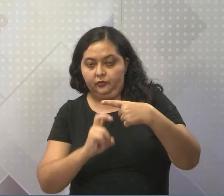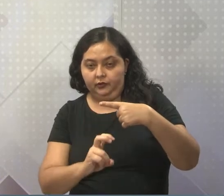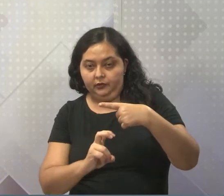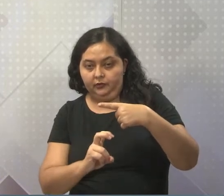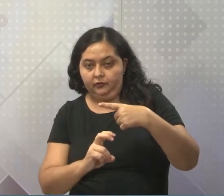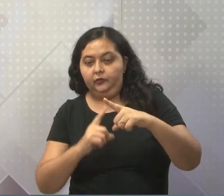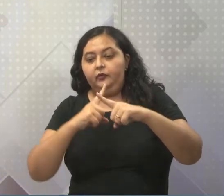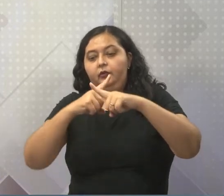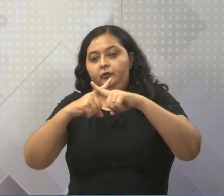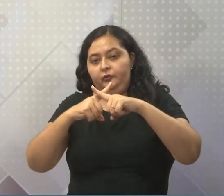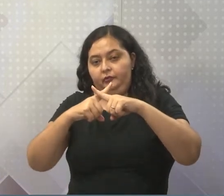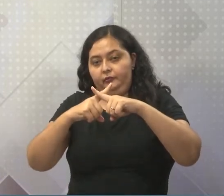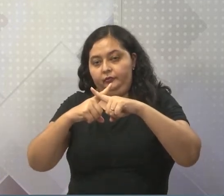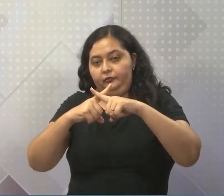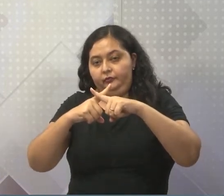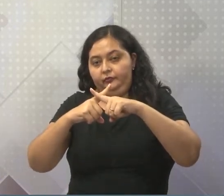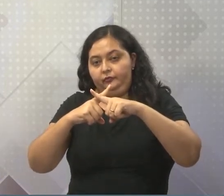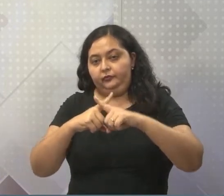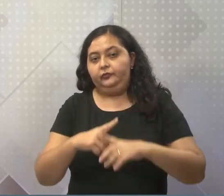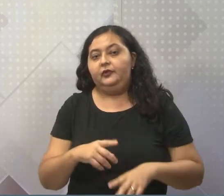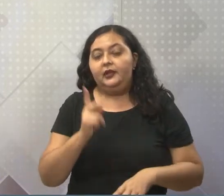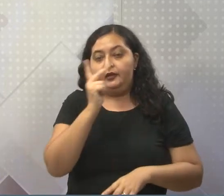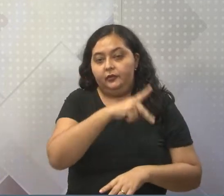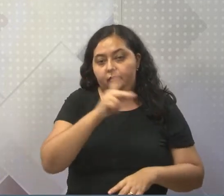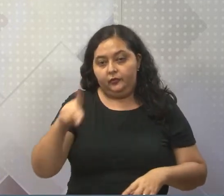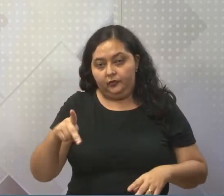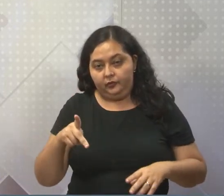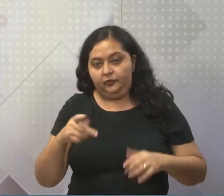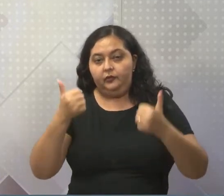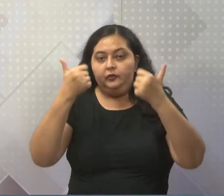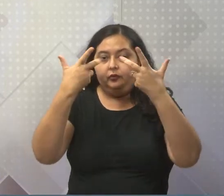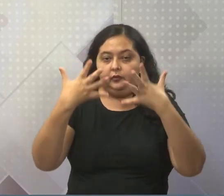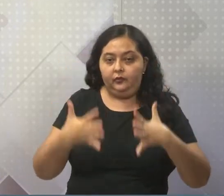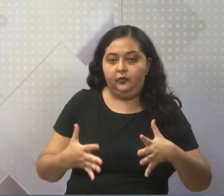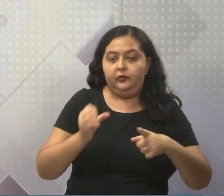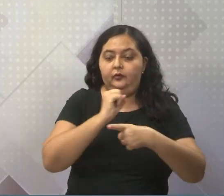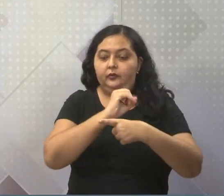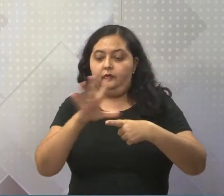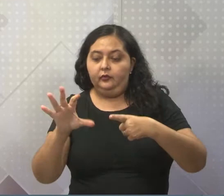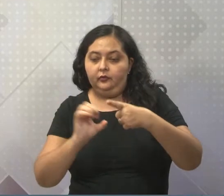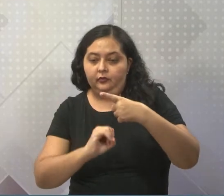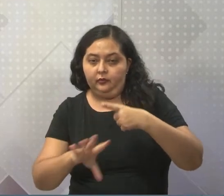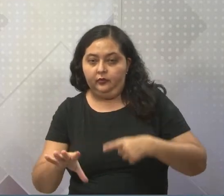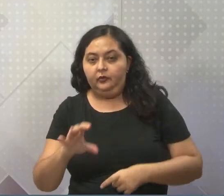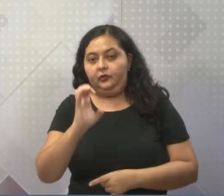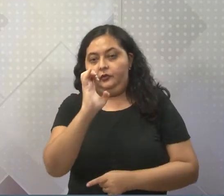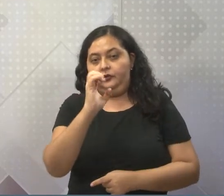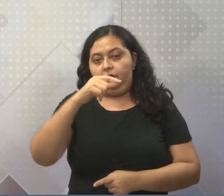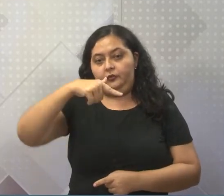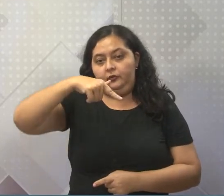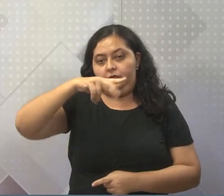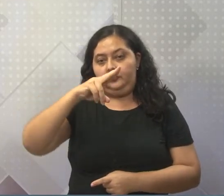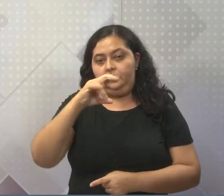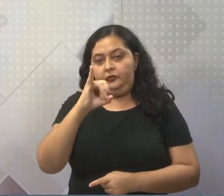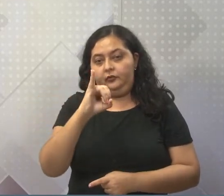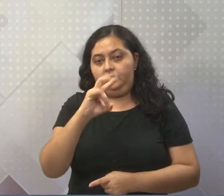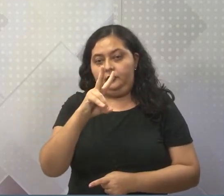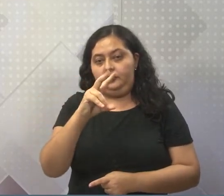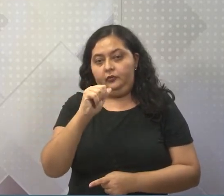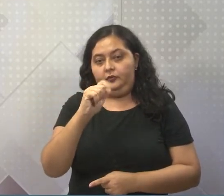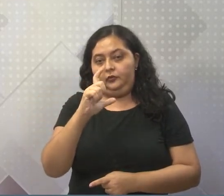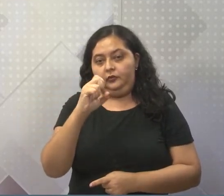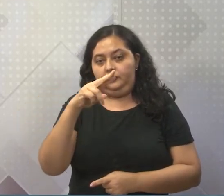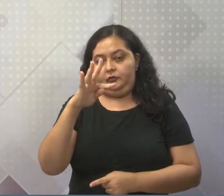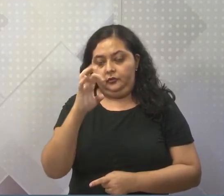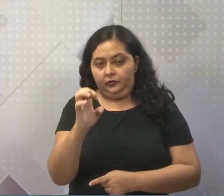multiplicação. E se o professor não determinar para você qual a fração equivalente que ele deseja, você multiplica por